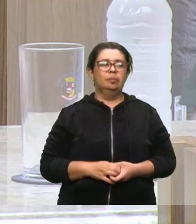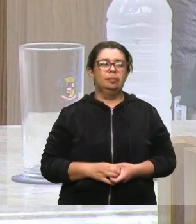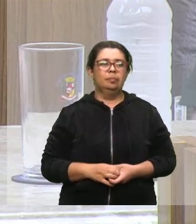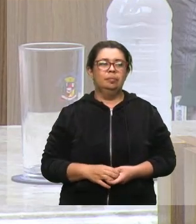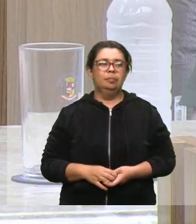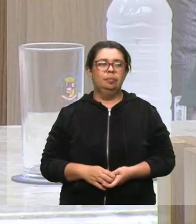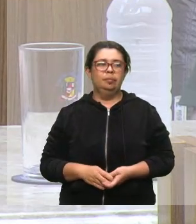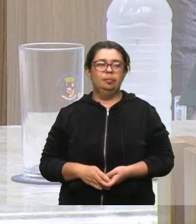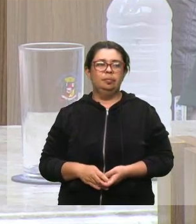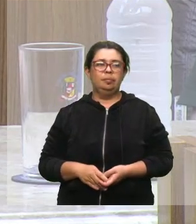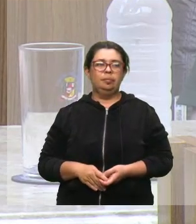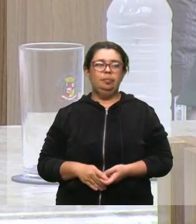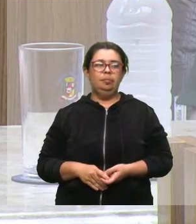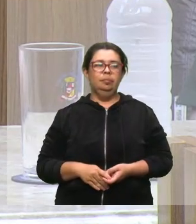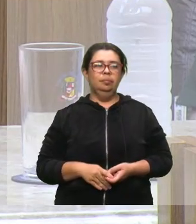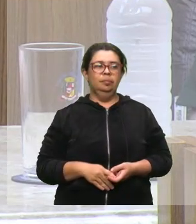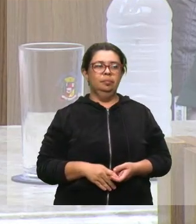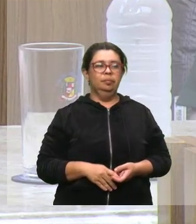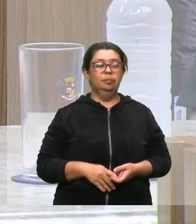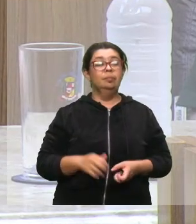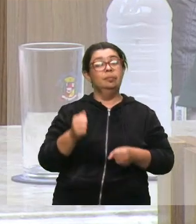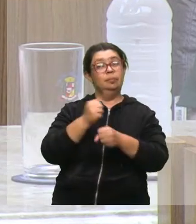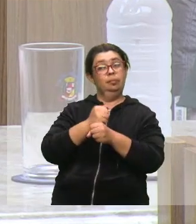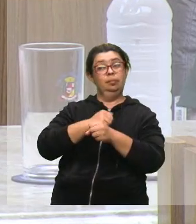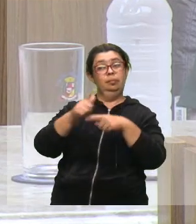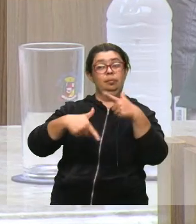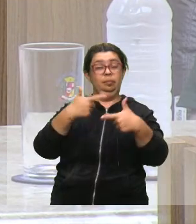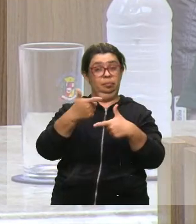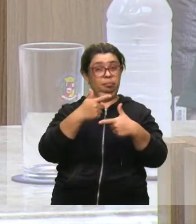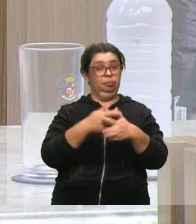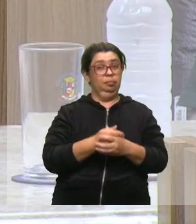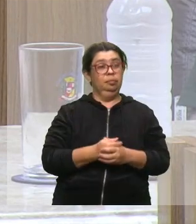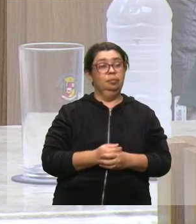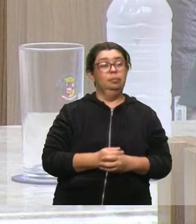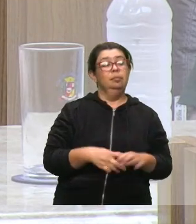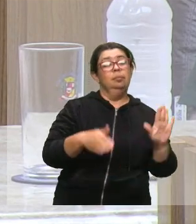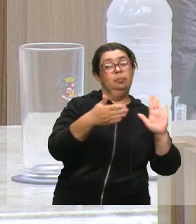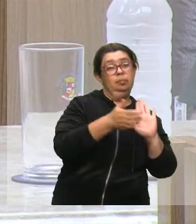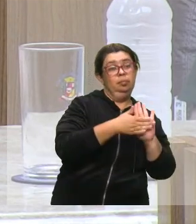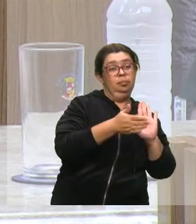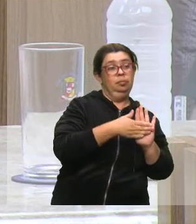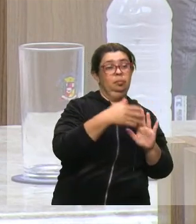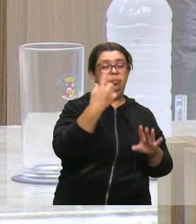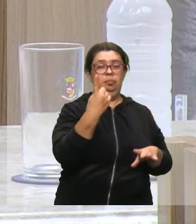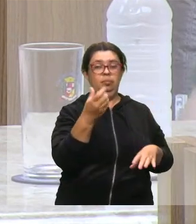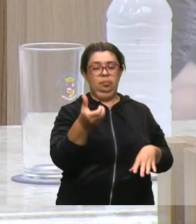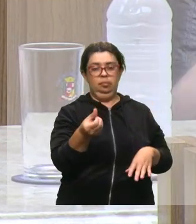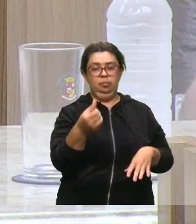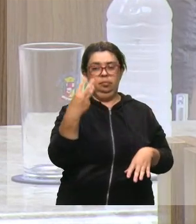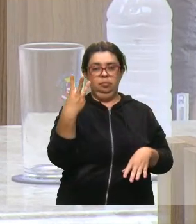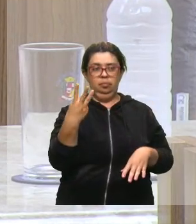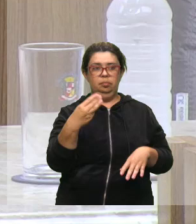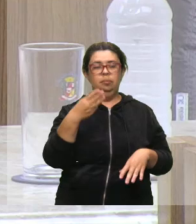R$ 174.206.005,52. E, para o ano que vem, está previsto o orçamento de